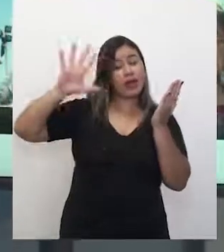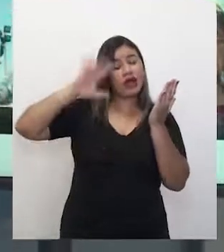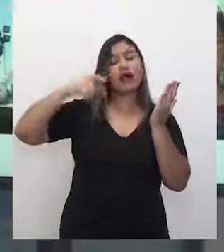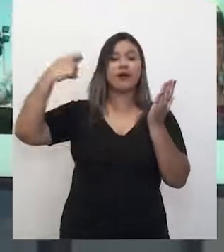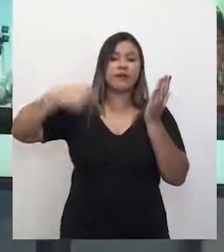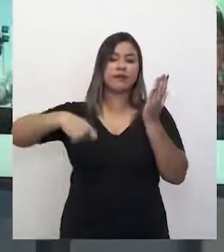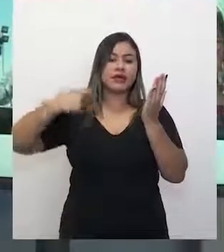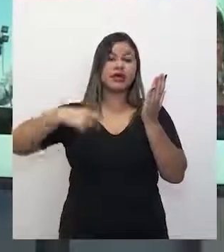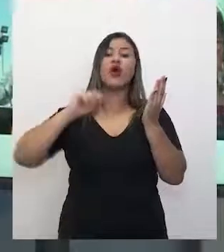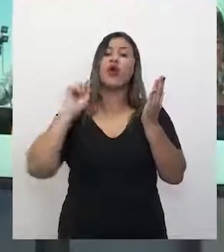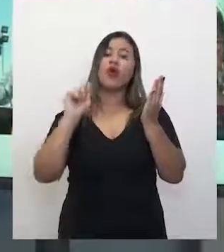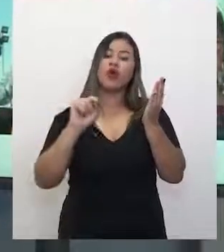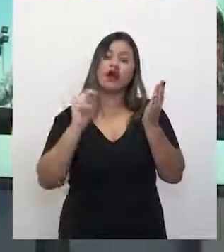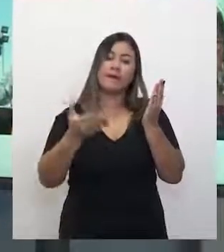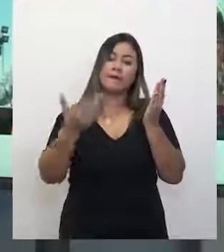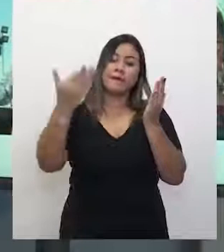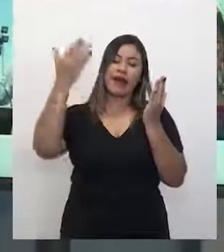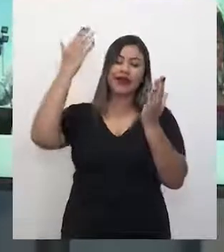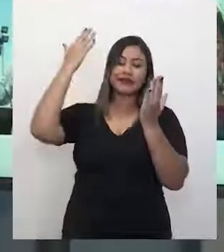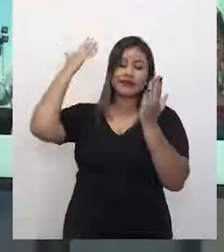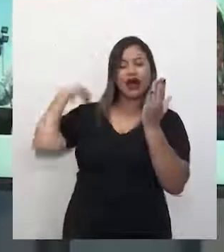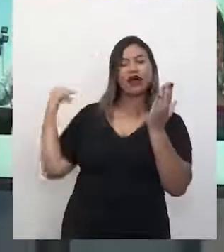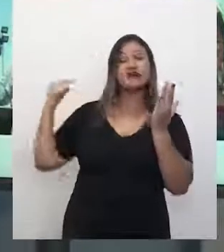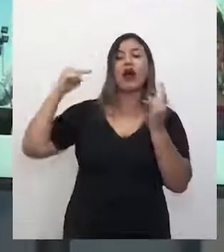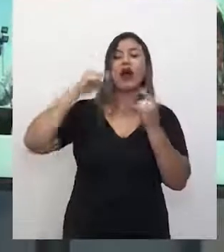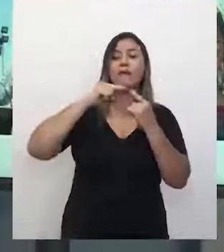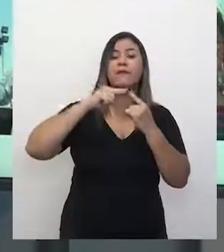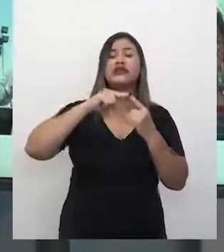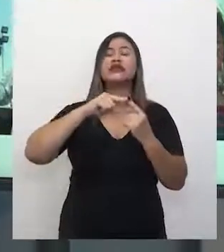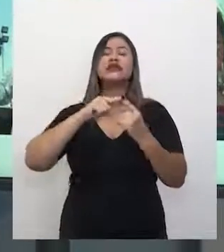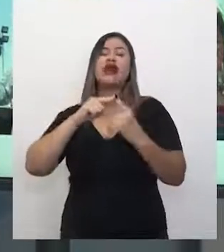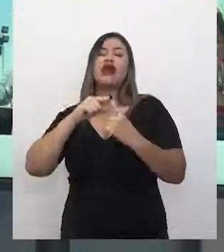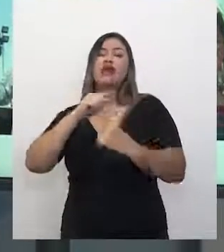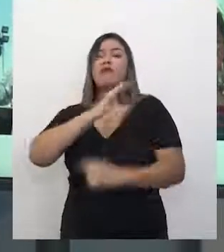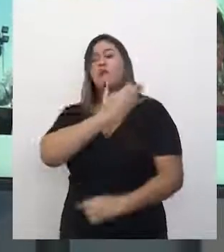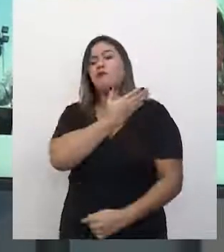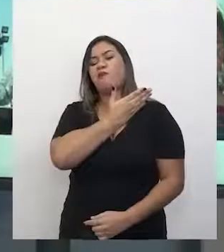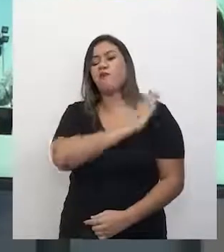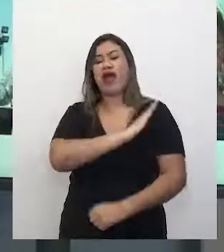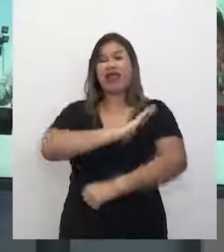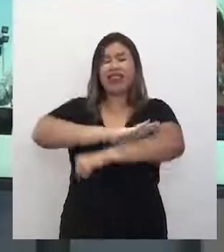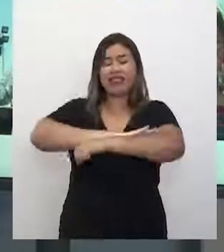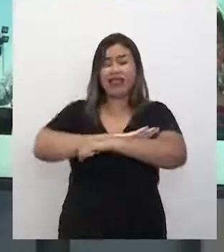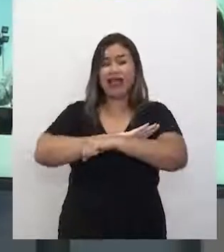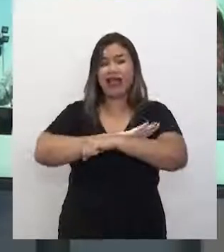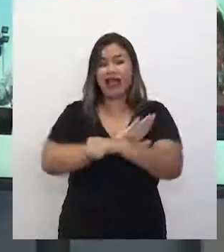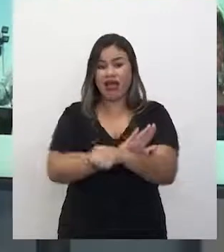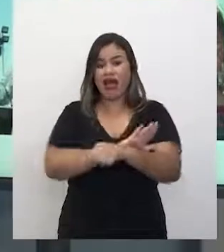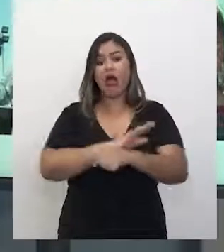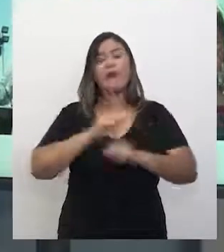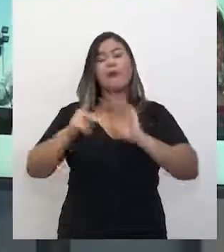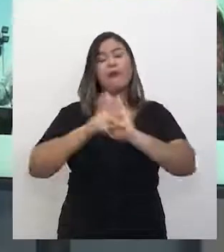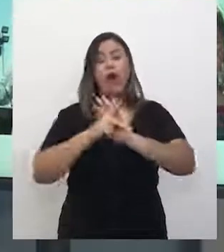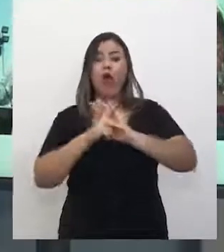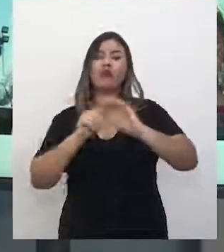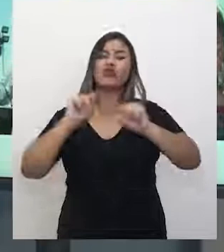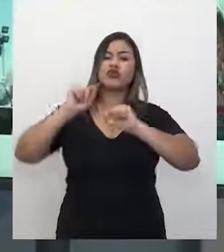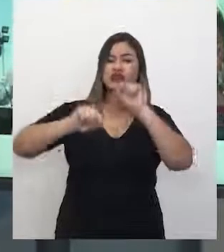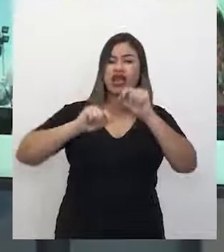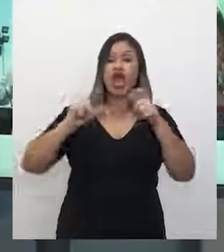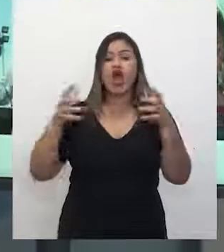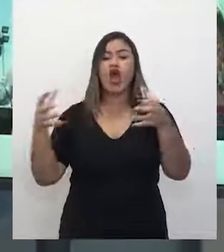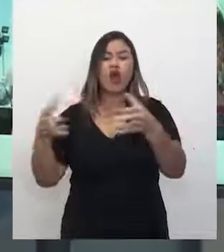de antiga, a questão da discriminação das minorias, especialmente as cujas vertentes fundamentam